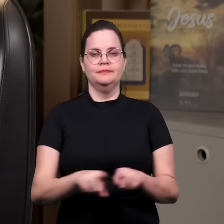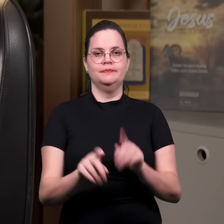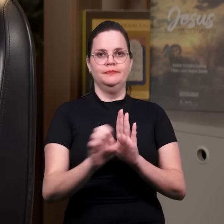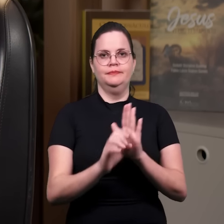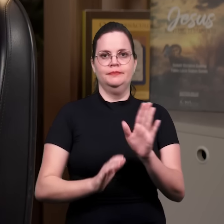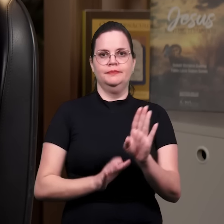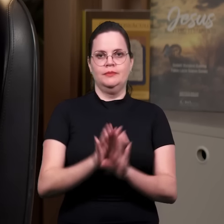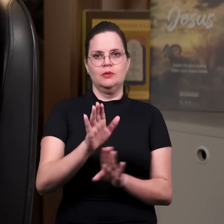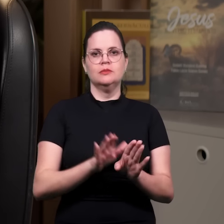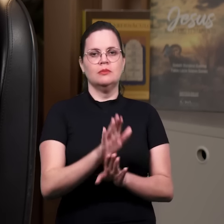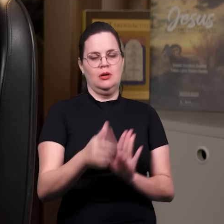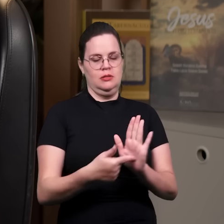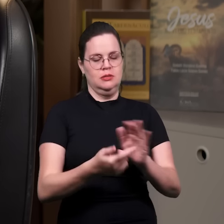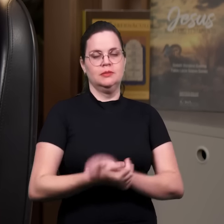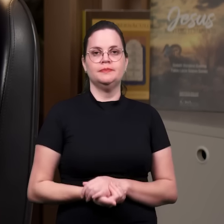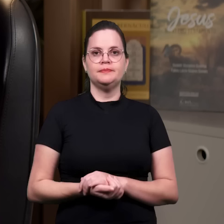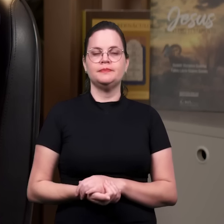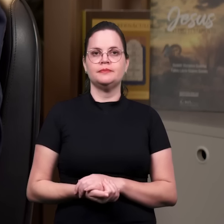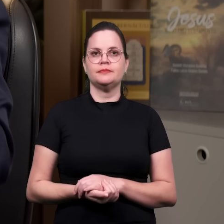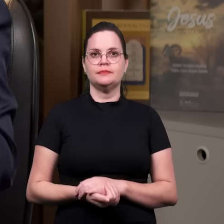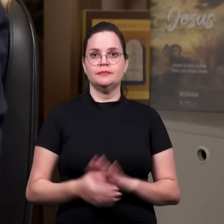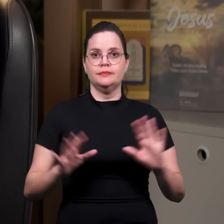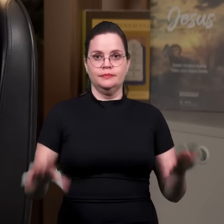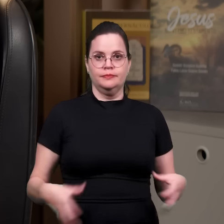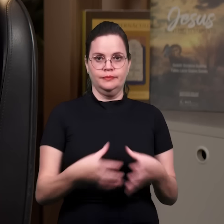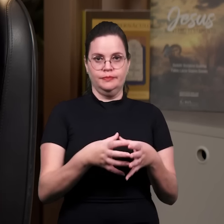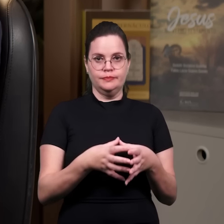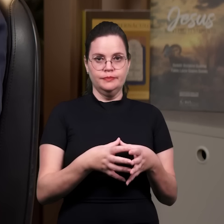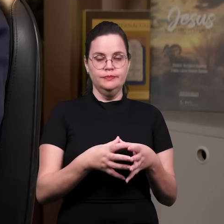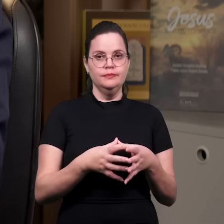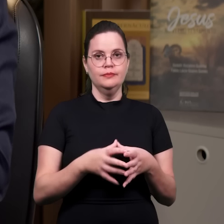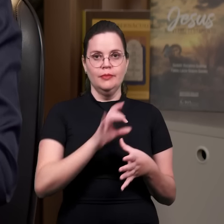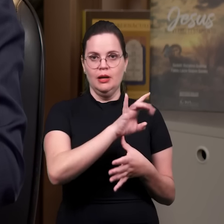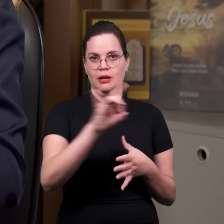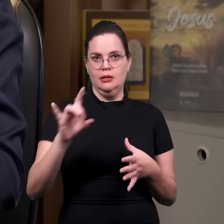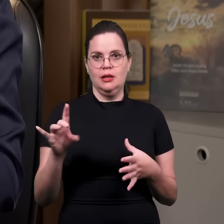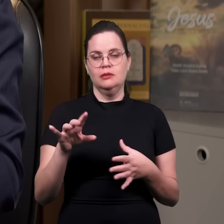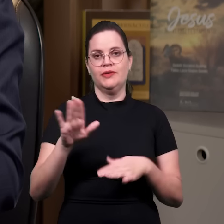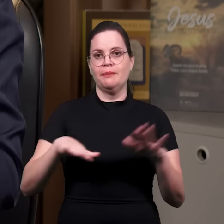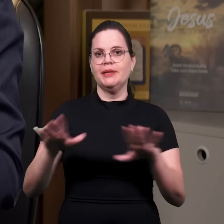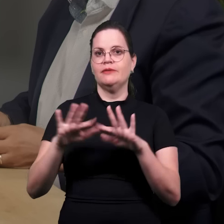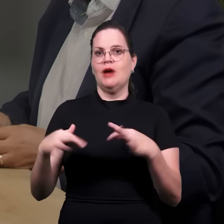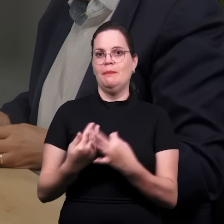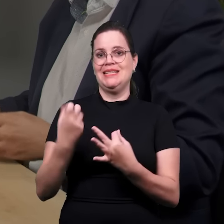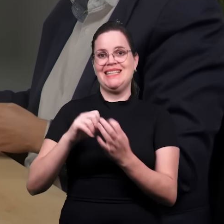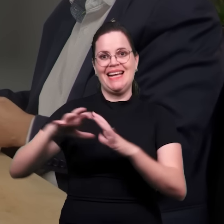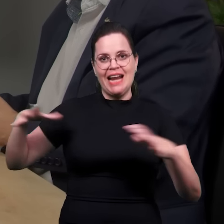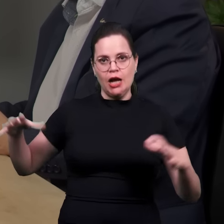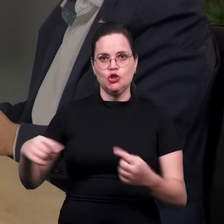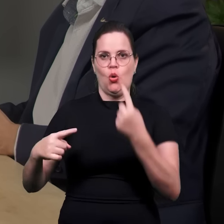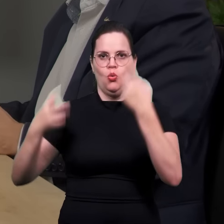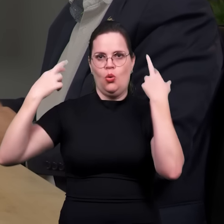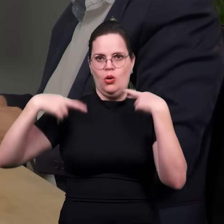12:6. Então, a congregação, ela ia se ajuntar, cada um de acordo com a sua família, com o